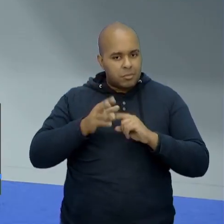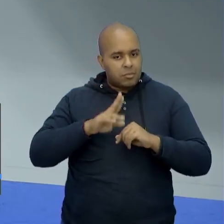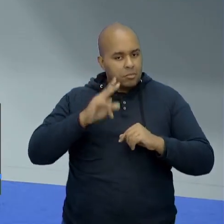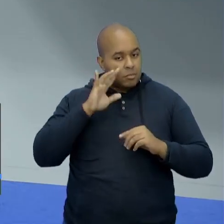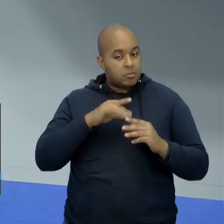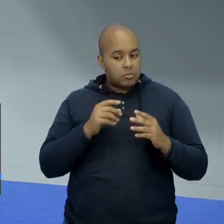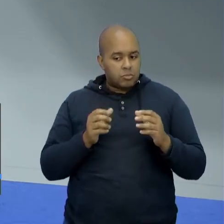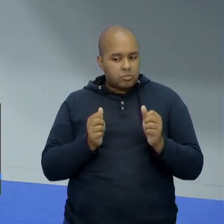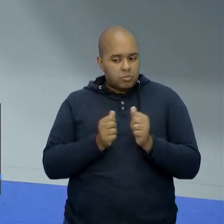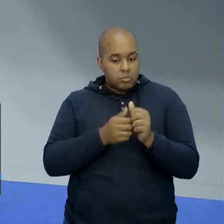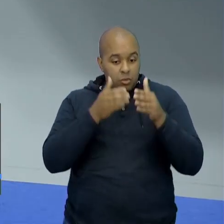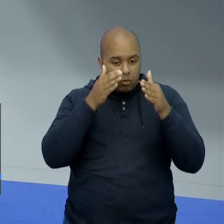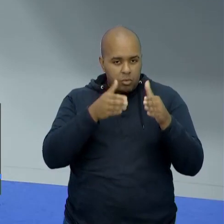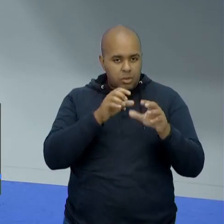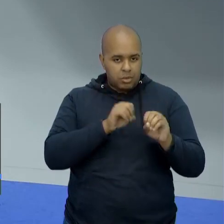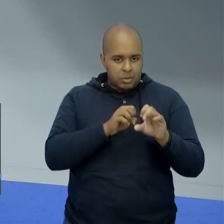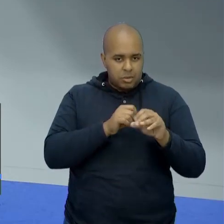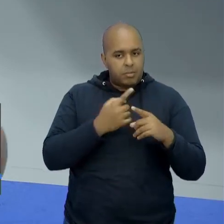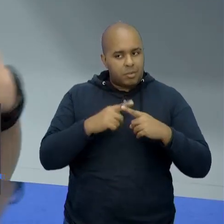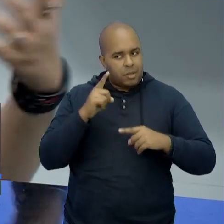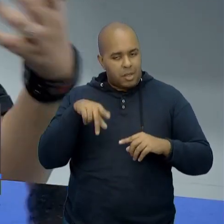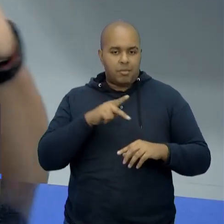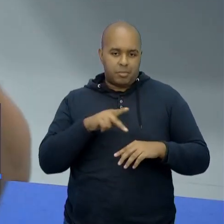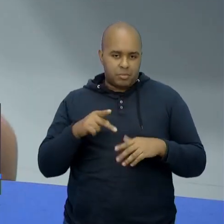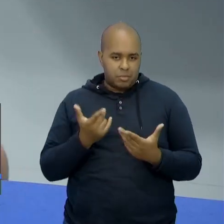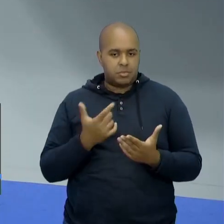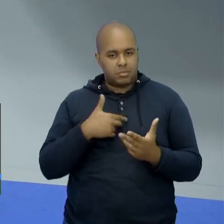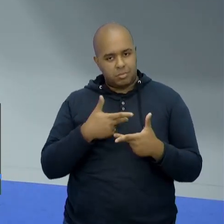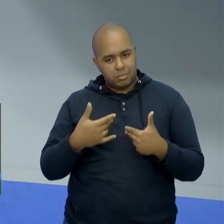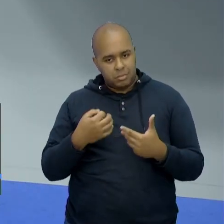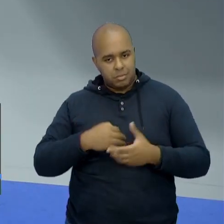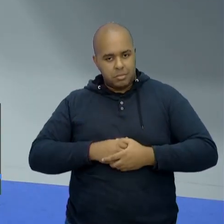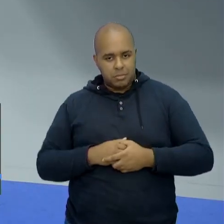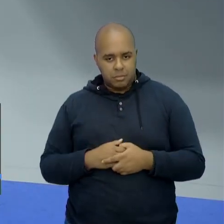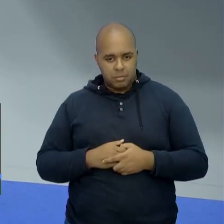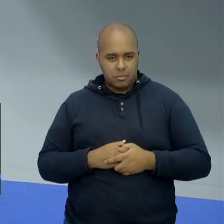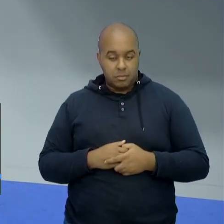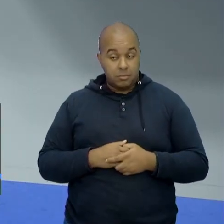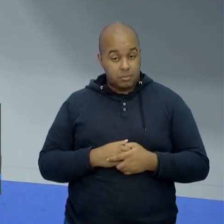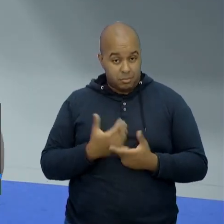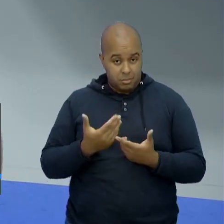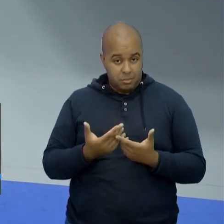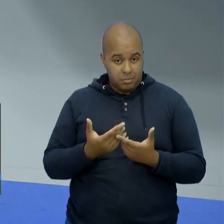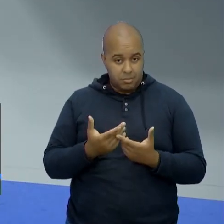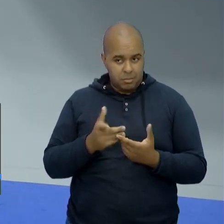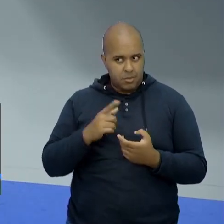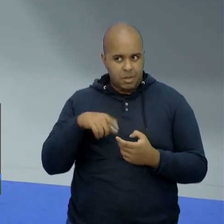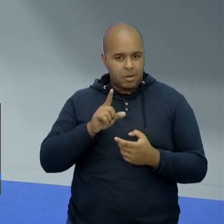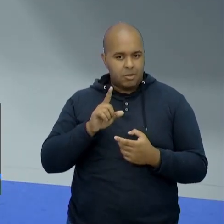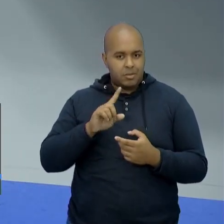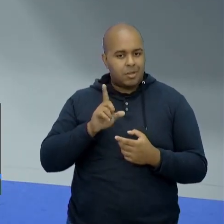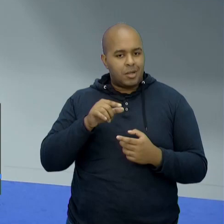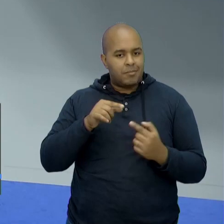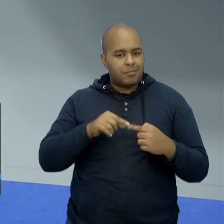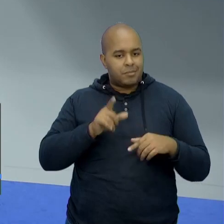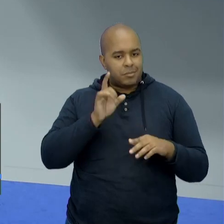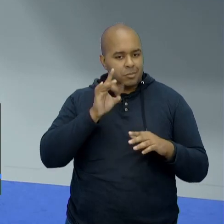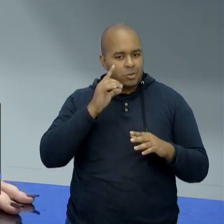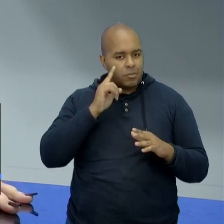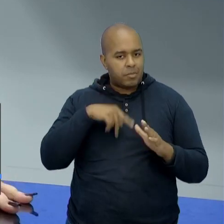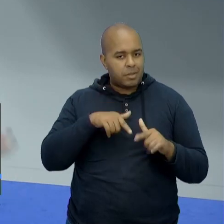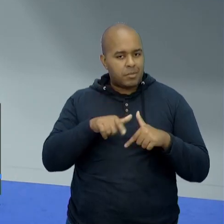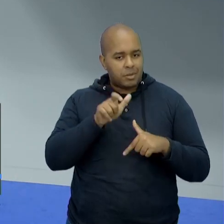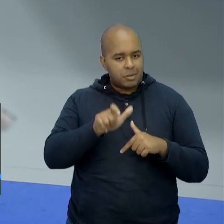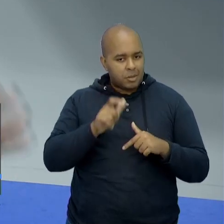socióloga com foco em educação, porque eu sou professora, enfim. Então, não é necessariamente para